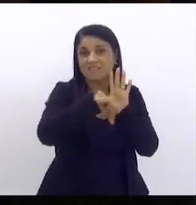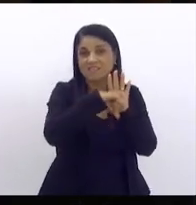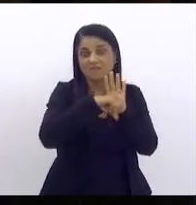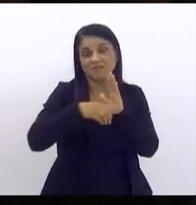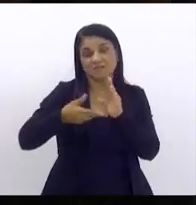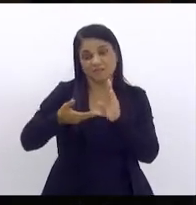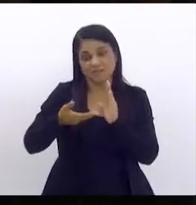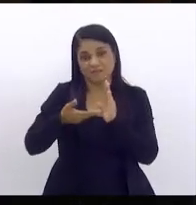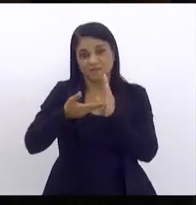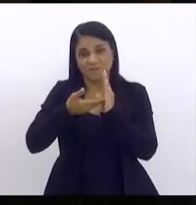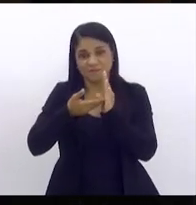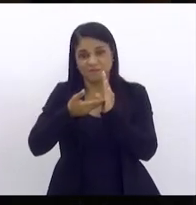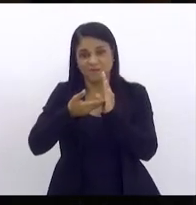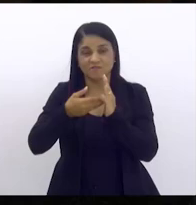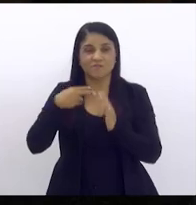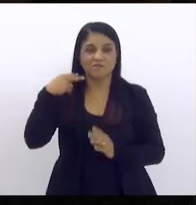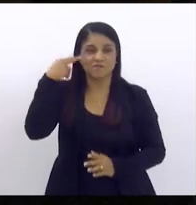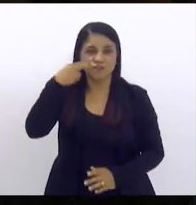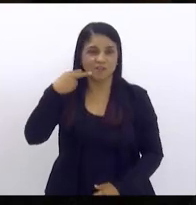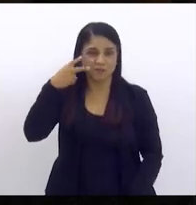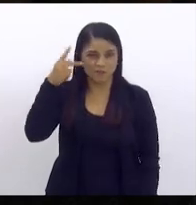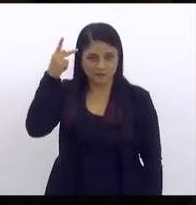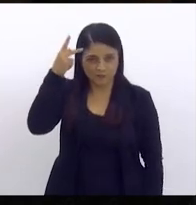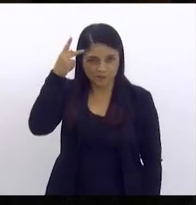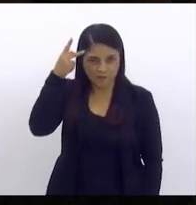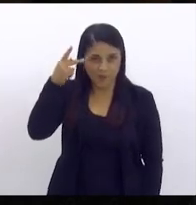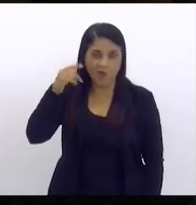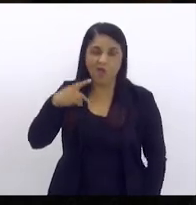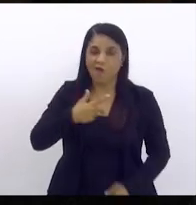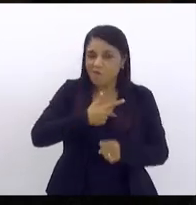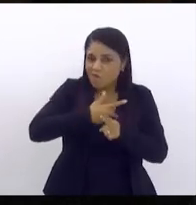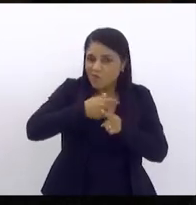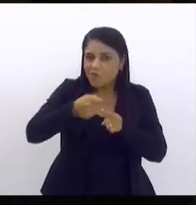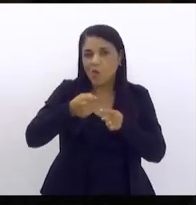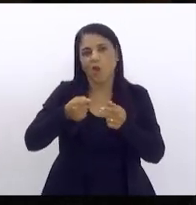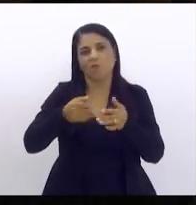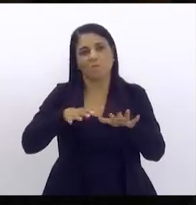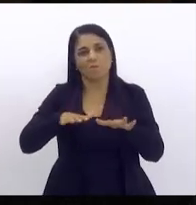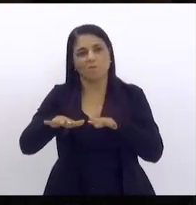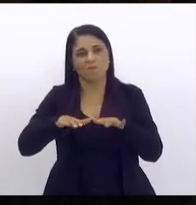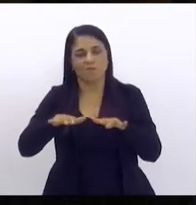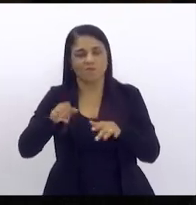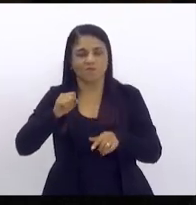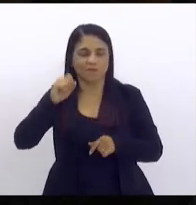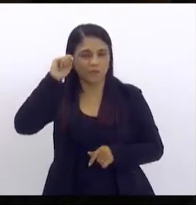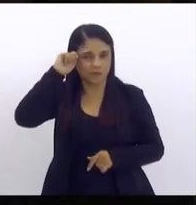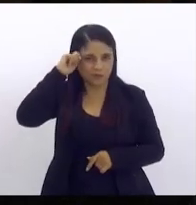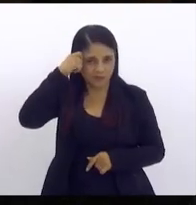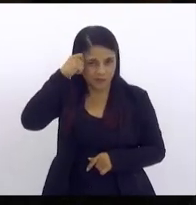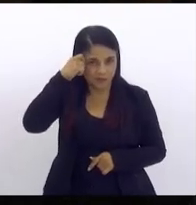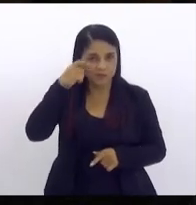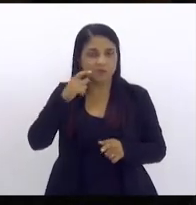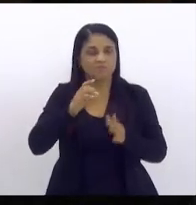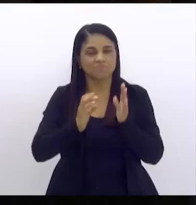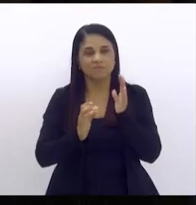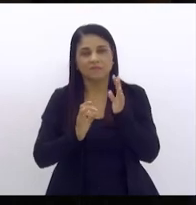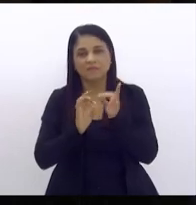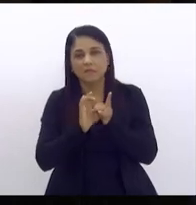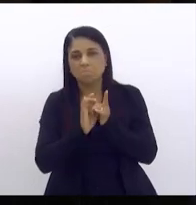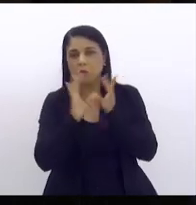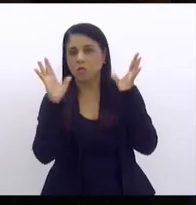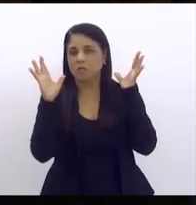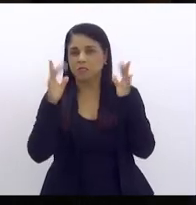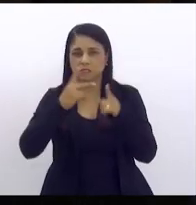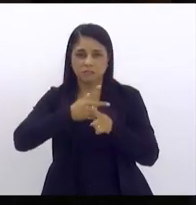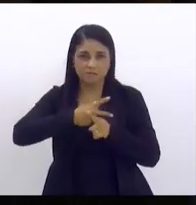dos Vereadores de São Paulo. Isso é uma vitória do movimento negro, isso é uma vitória da democracia, isso é uma